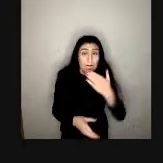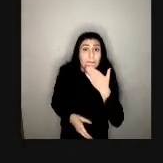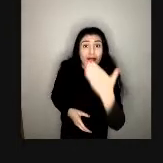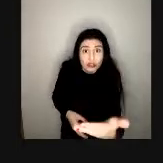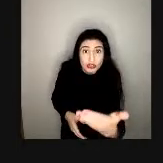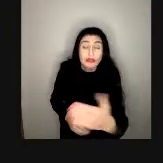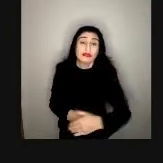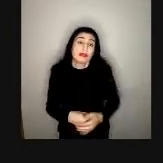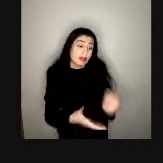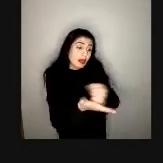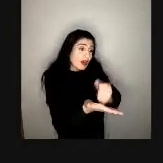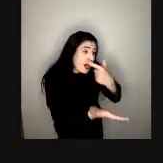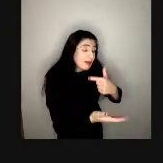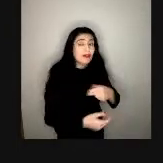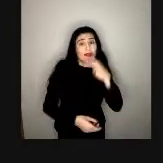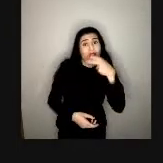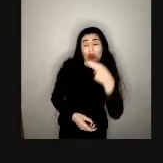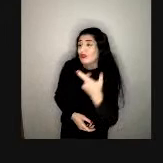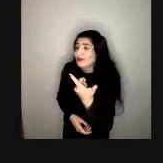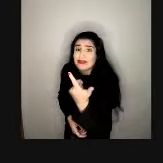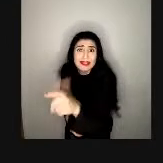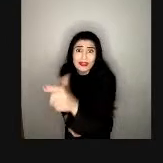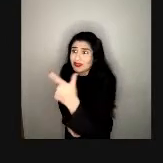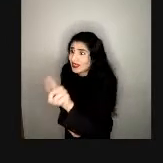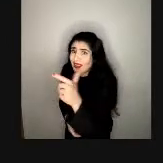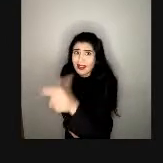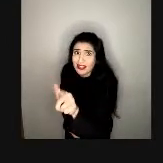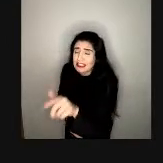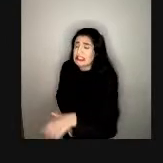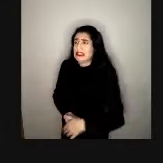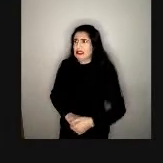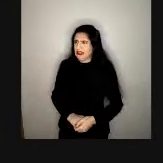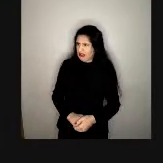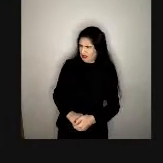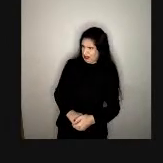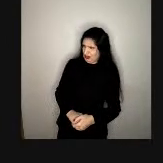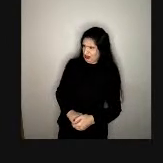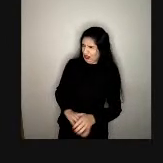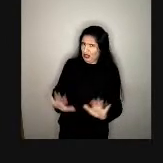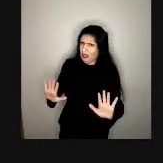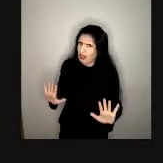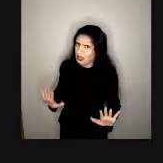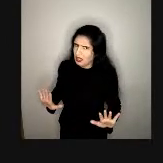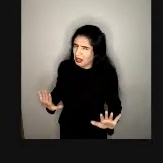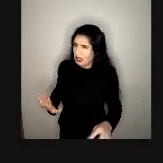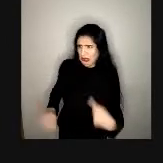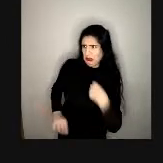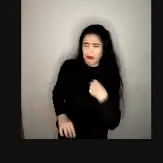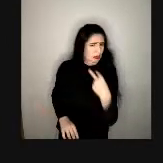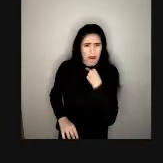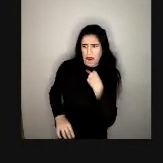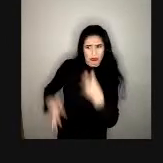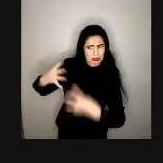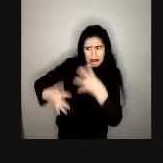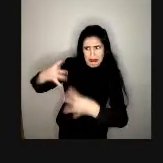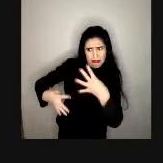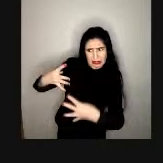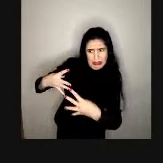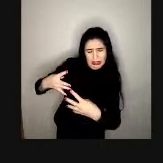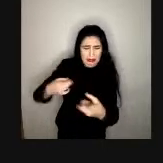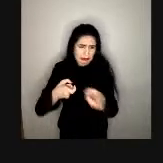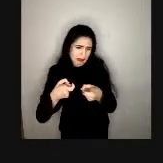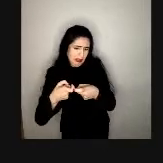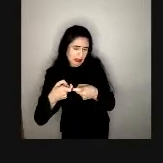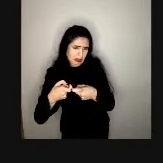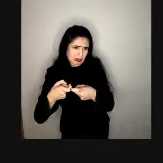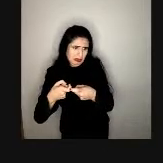tem. Aí ela não teve aquela coisa de falar, não, o médico é Deus, não posso ir lá atrapalhar a médica. De voltar para a médica. A